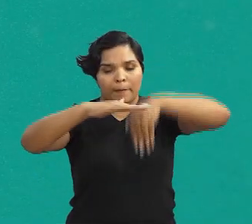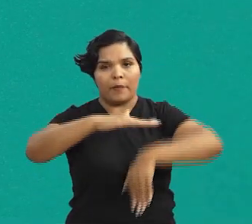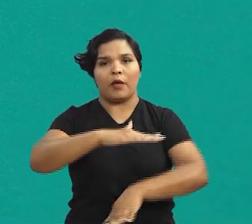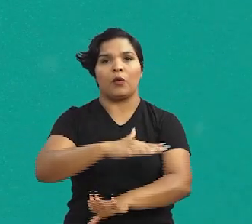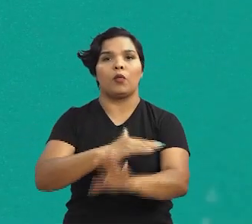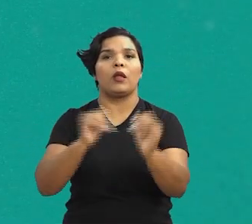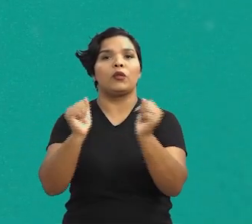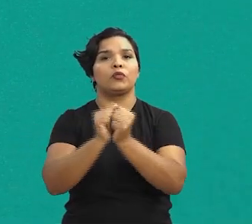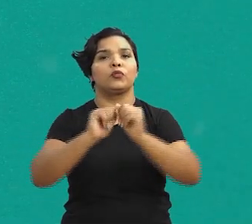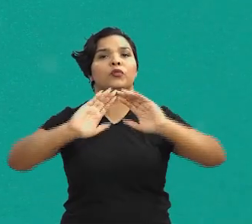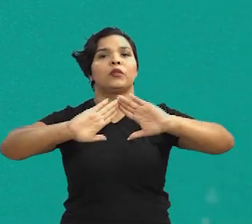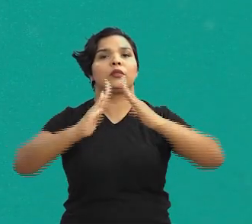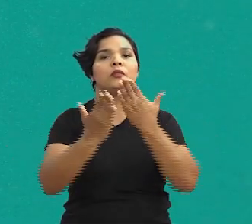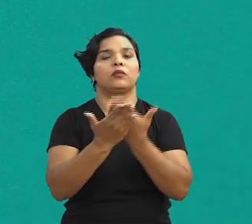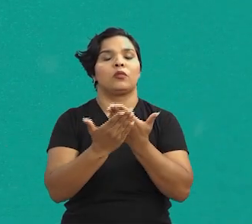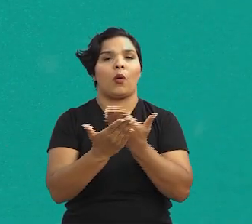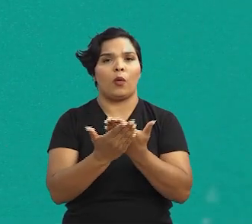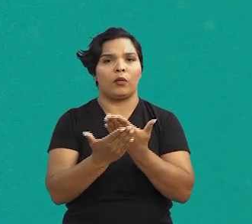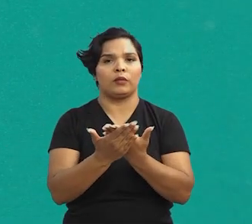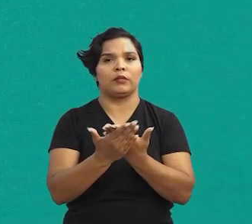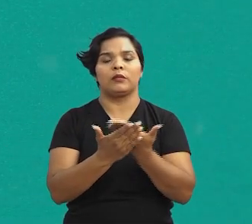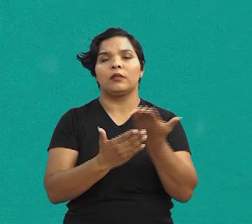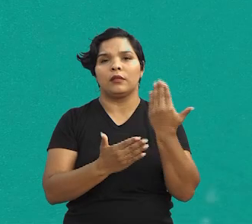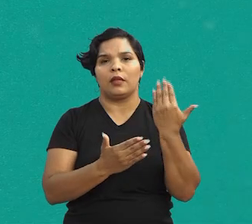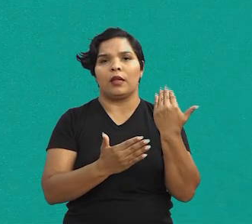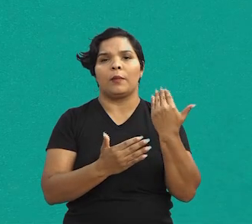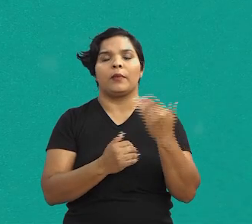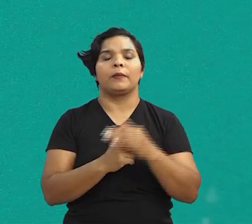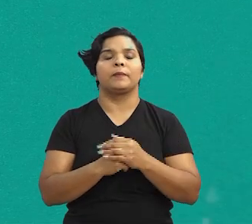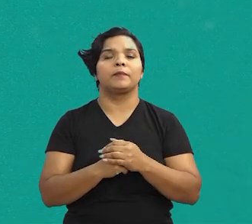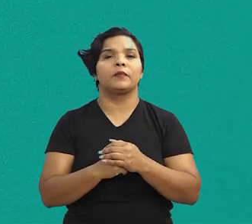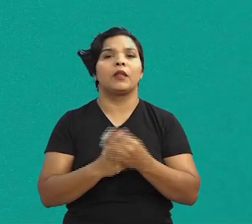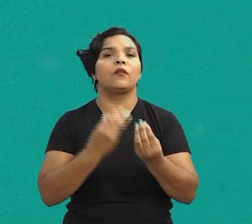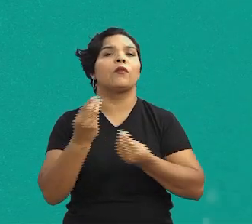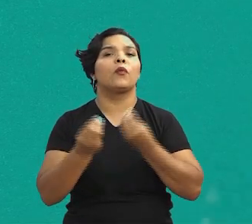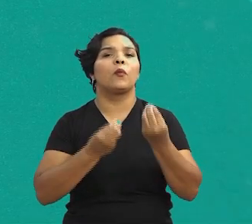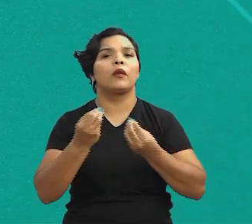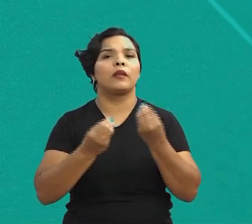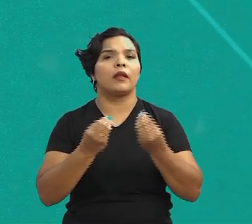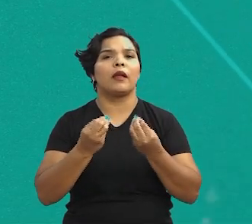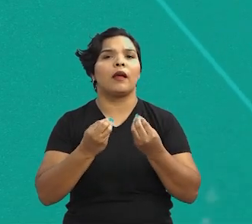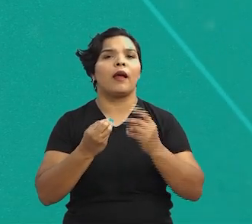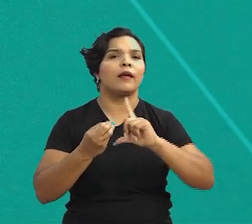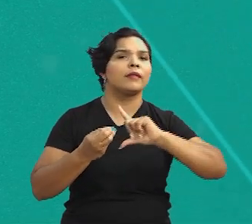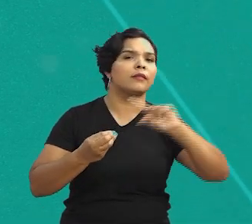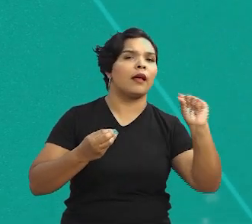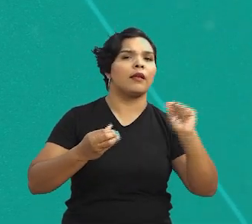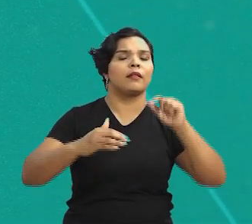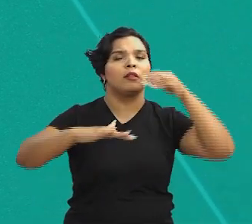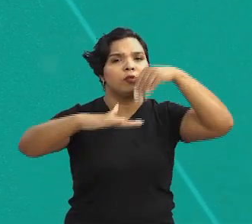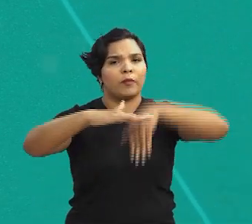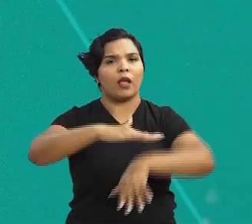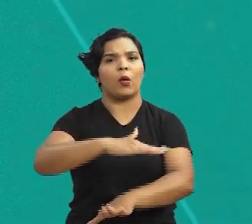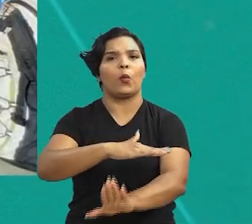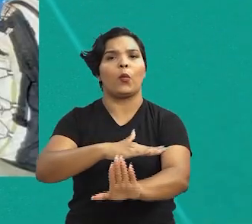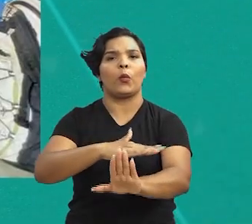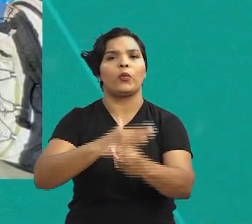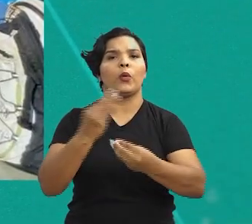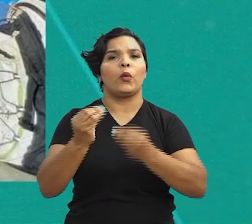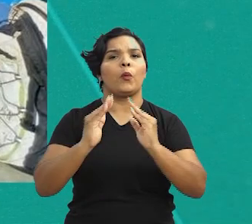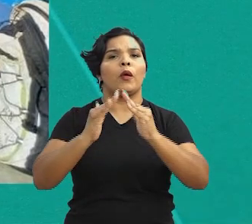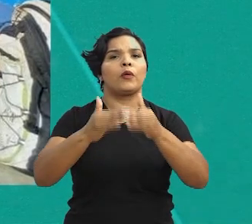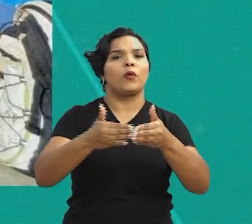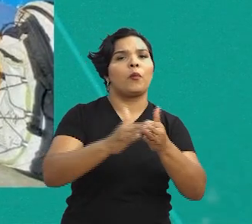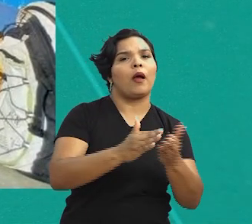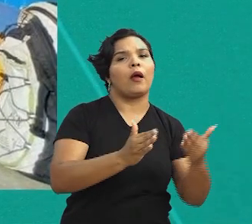fomos mergulhar com as escolas que estavam na época aqui, né? Fui apurar como é que é as saídas de mergulho, como